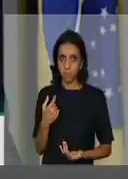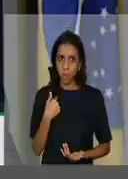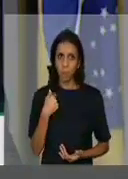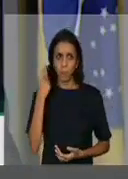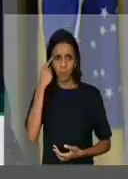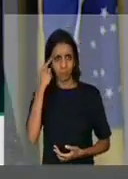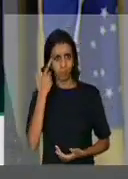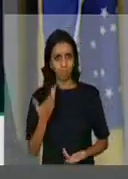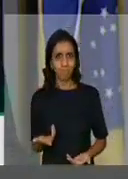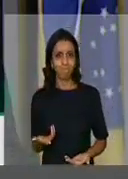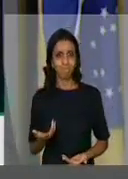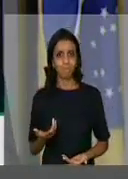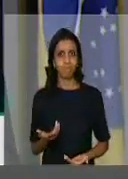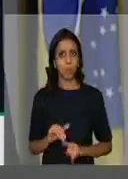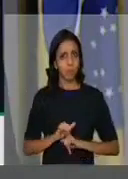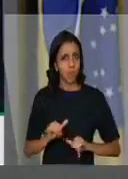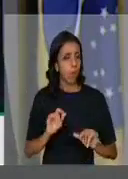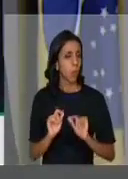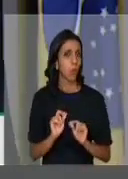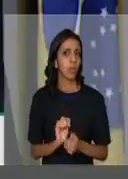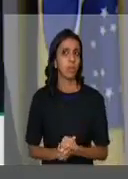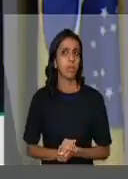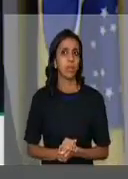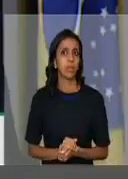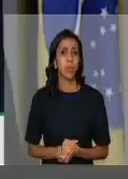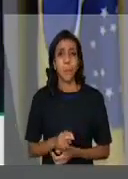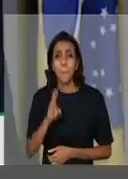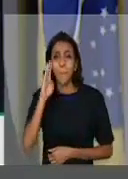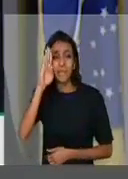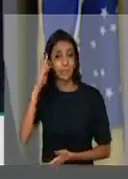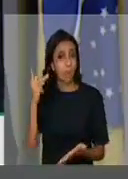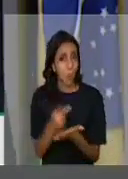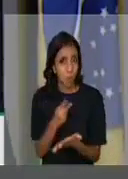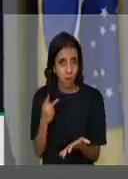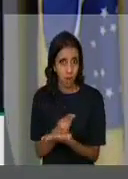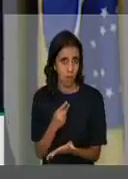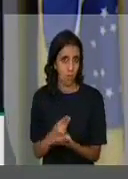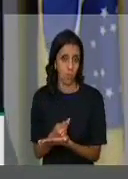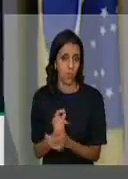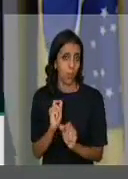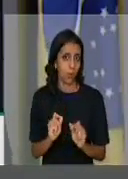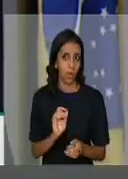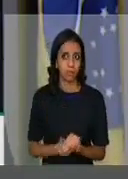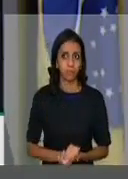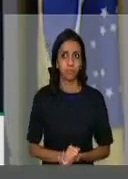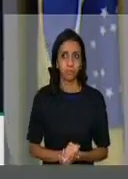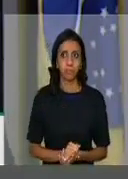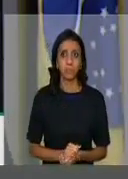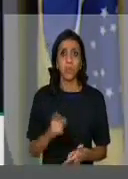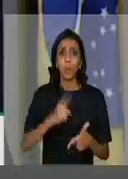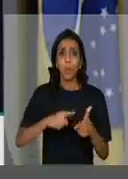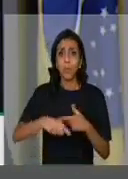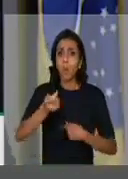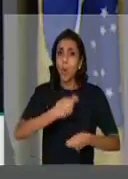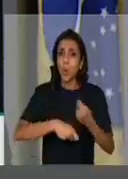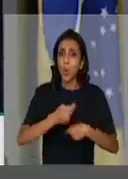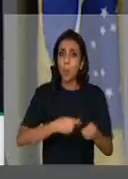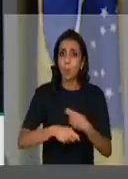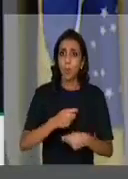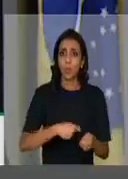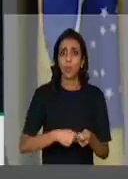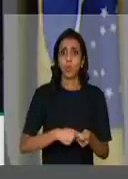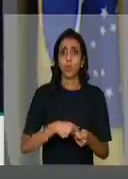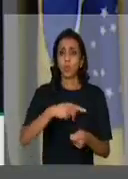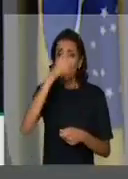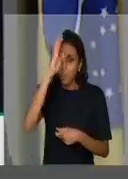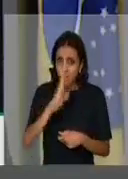tenho propagado, o grande e o maior erro, mais da metade do problema econômico